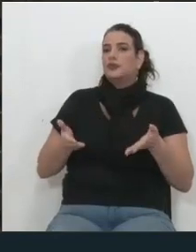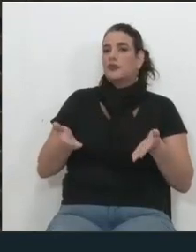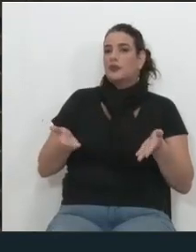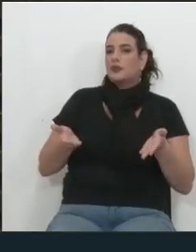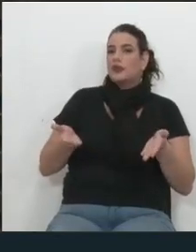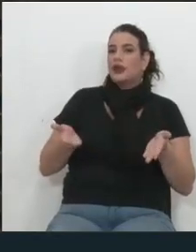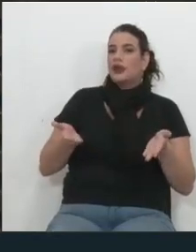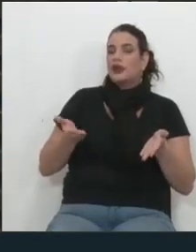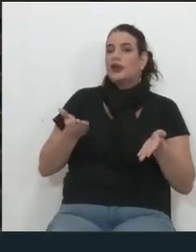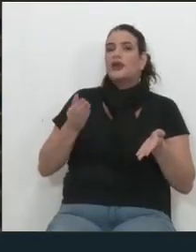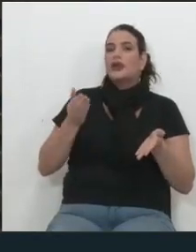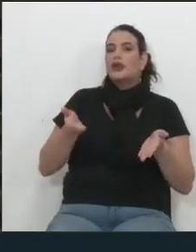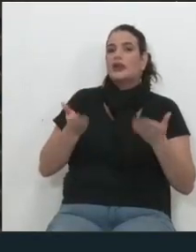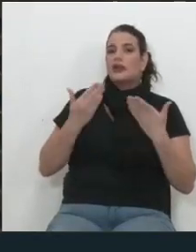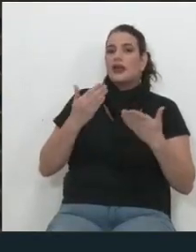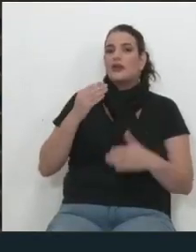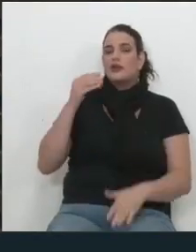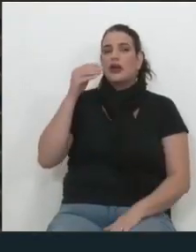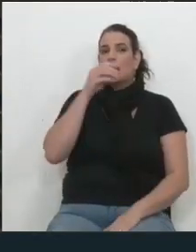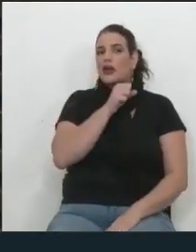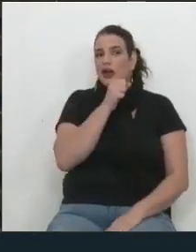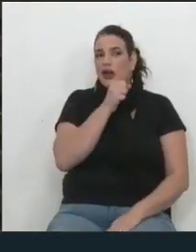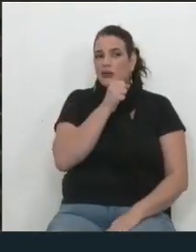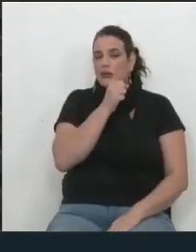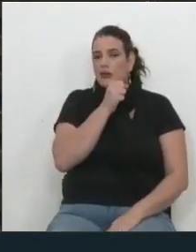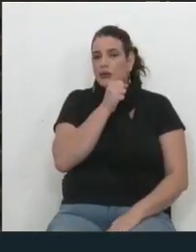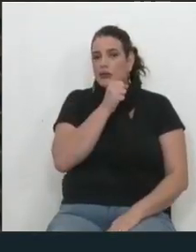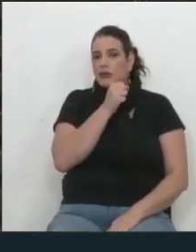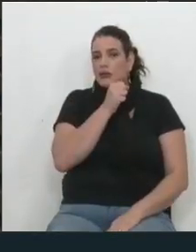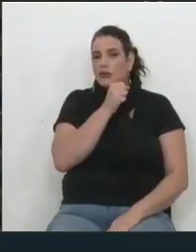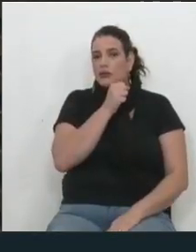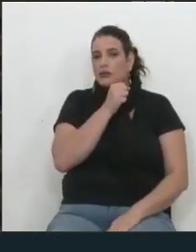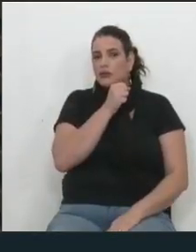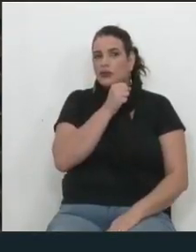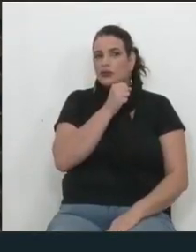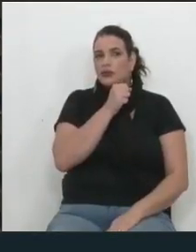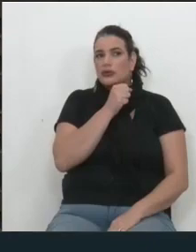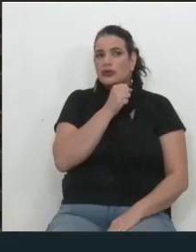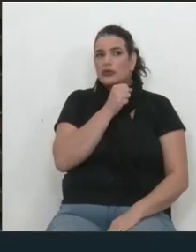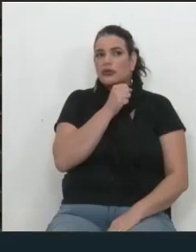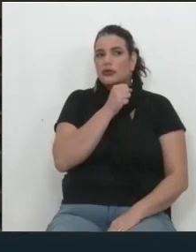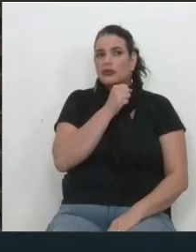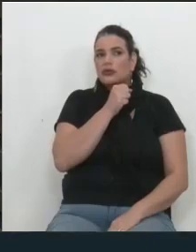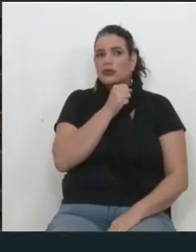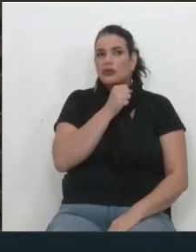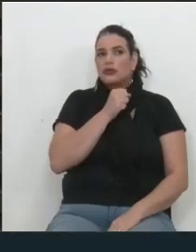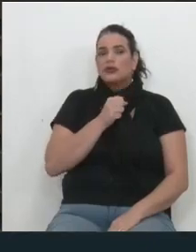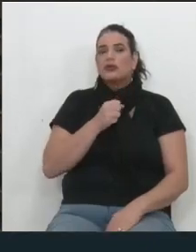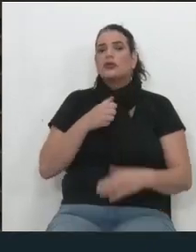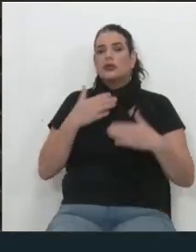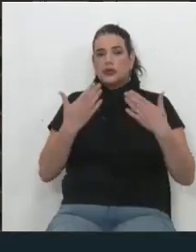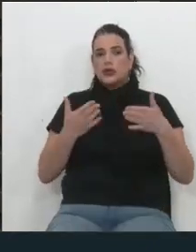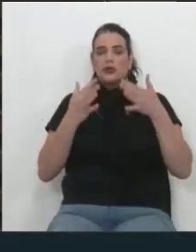mais rápido, né? Então eu venho aqui, dê uma atenção,